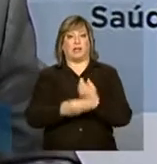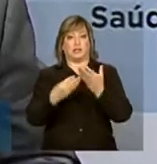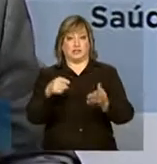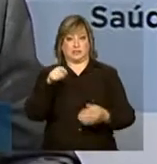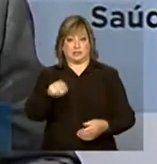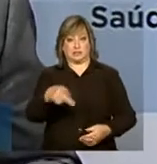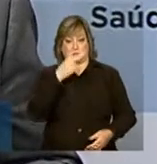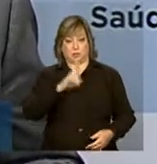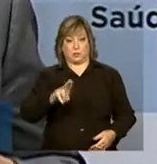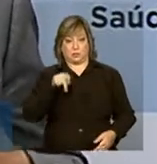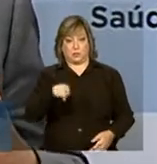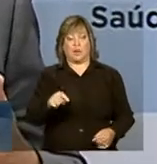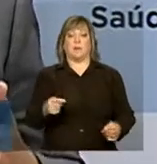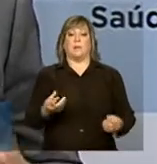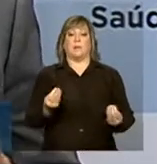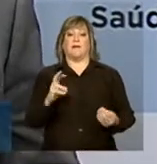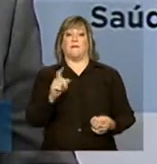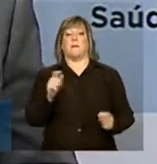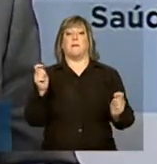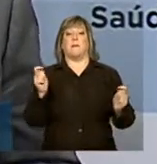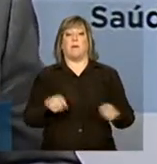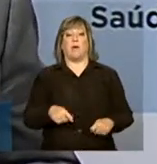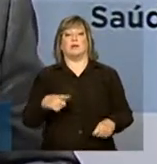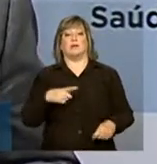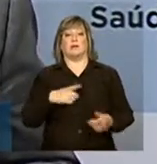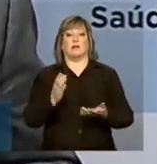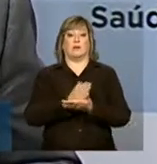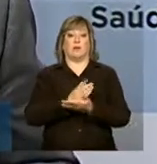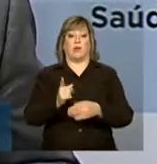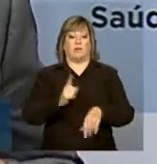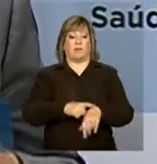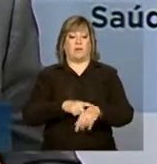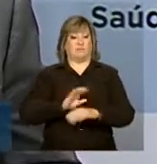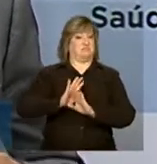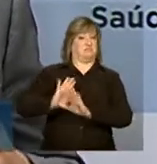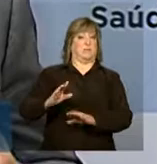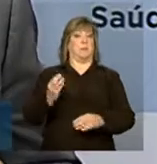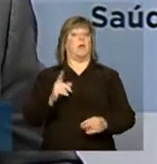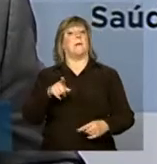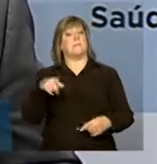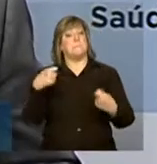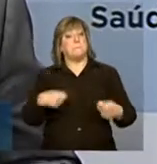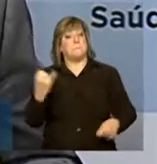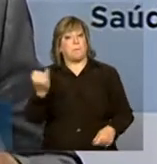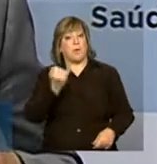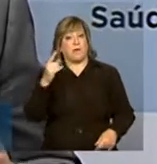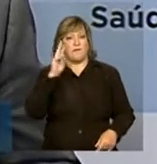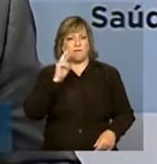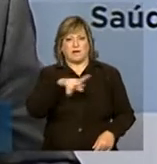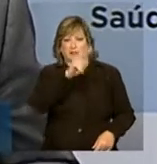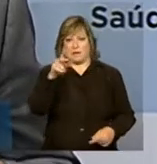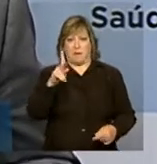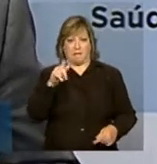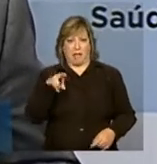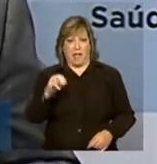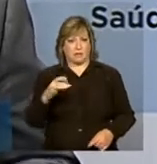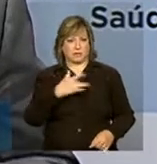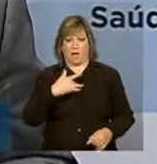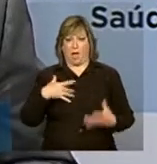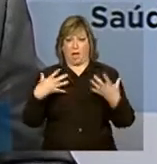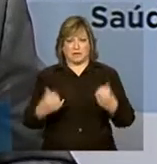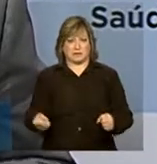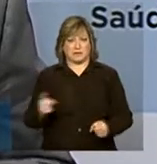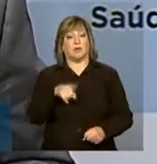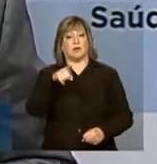usuário, muitas vezes pode existir algum tipo de negativa no primeiro momento. Então é muito importante o usuário procurar